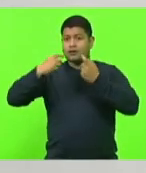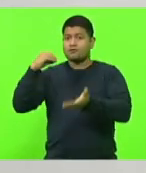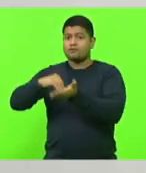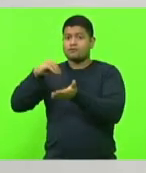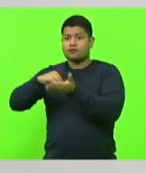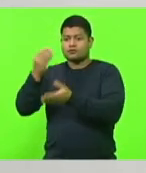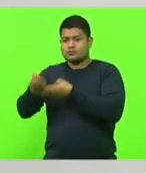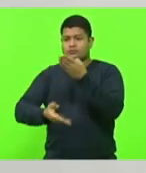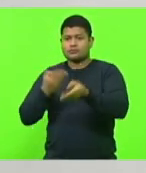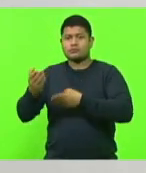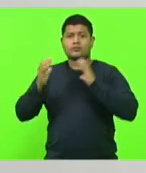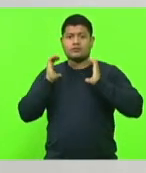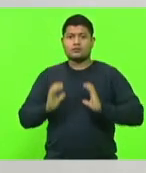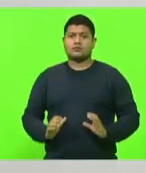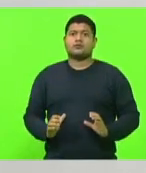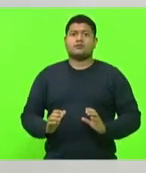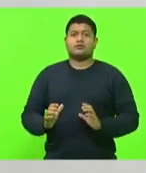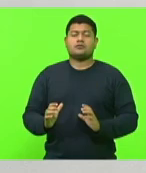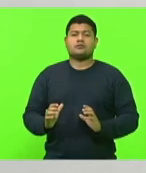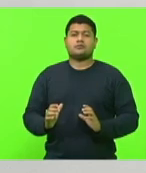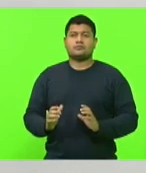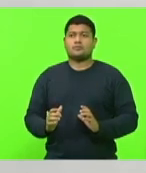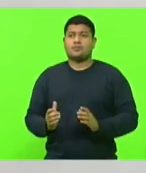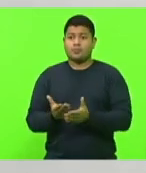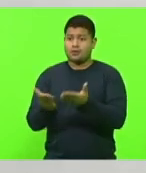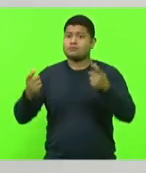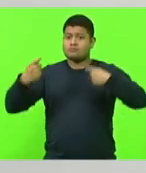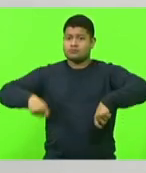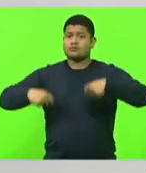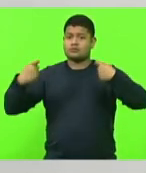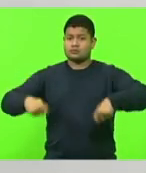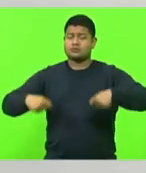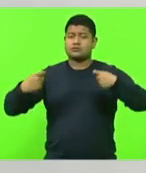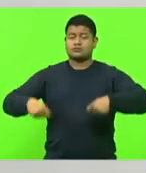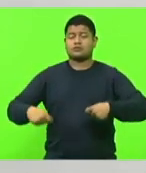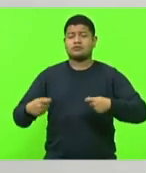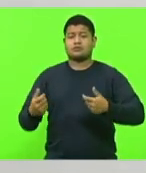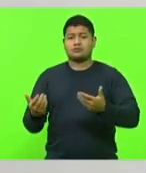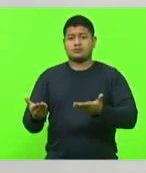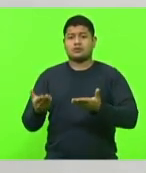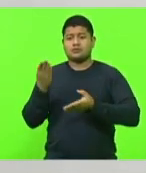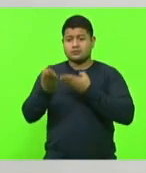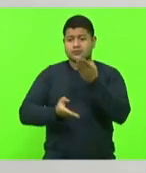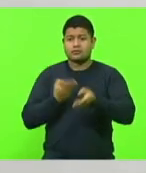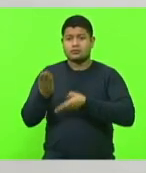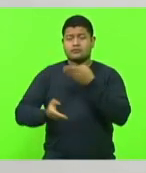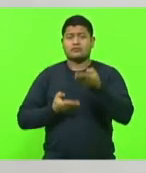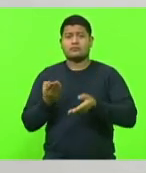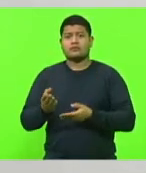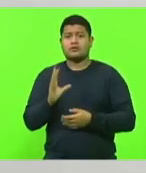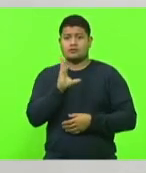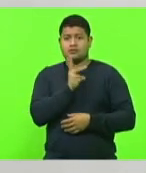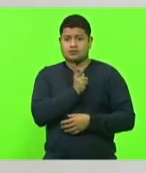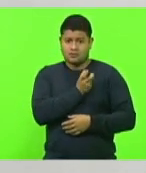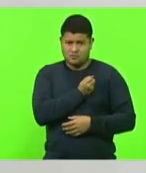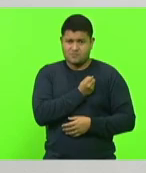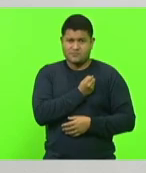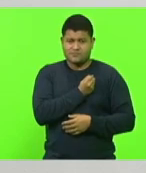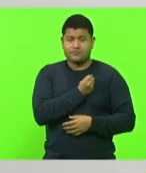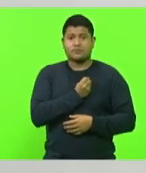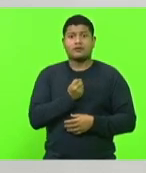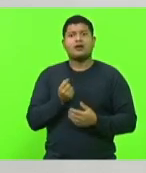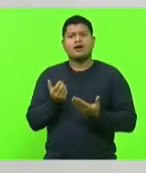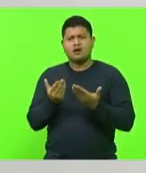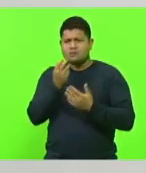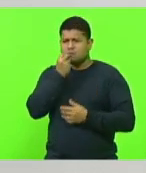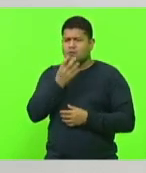cidadãos que dependem do atendimento do SAMU, um atendimento extraordinário que é